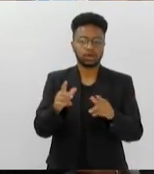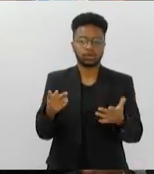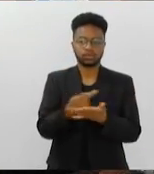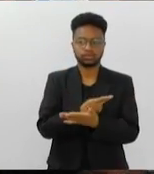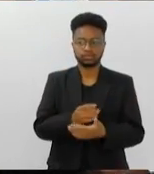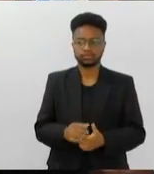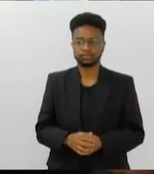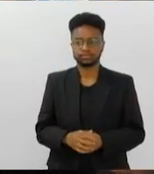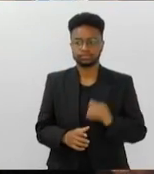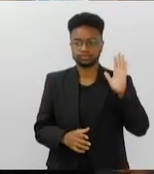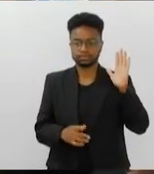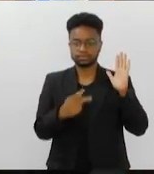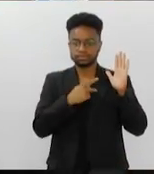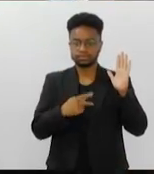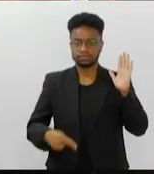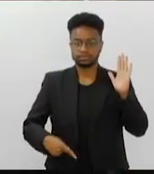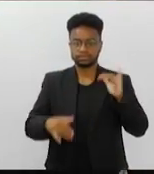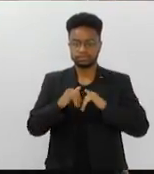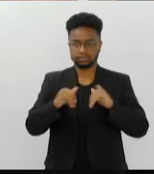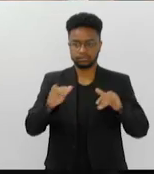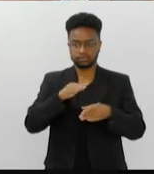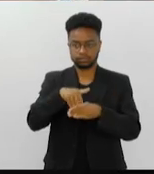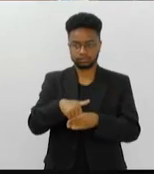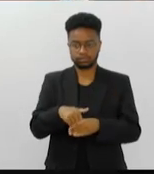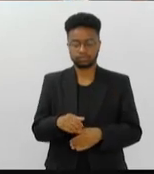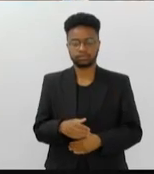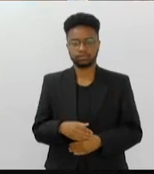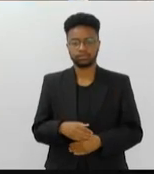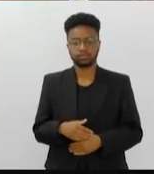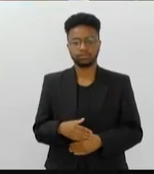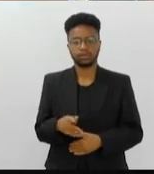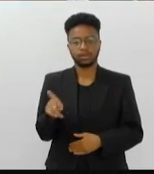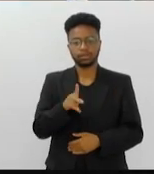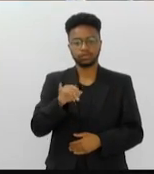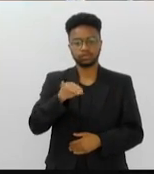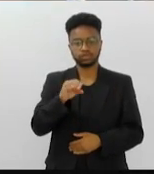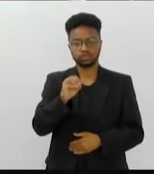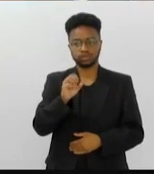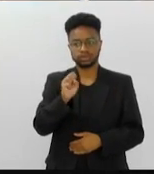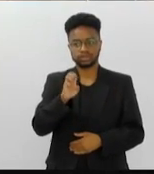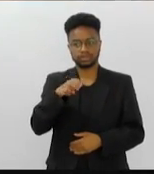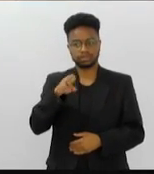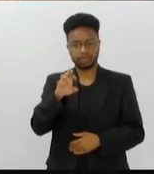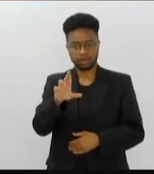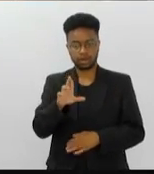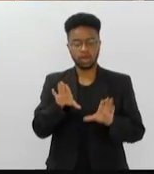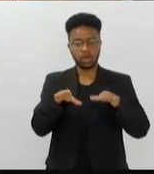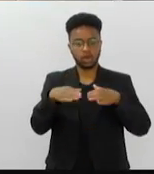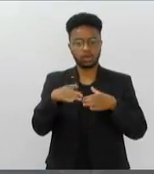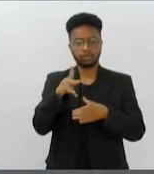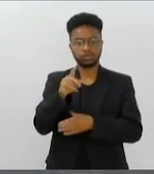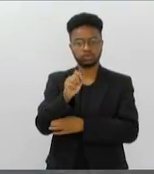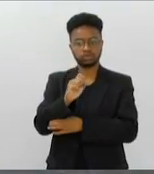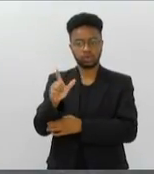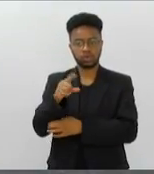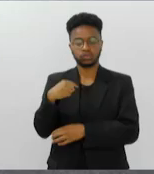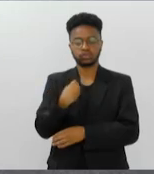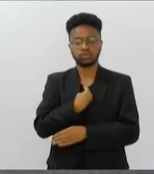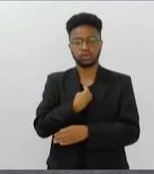Presidente, declaração de voto. Obrigado, deputado Yuri. Professor Josemar, por favor, a palavra, deputado. Nós estamos